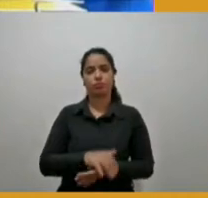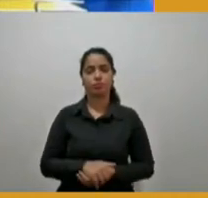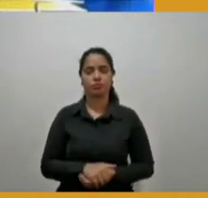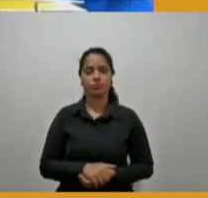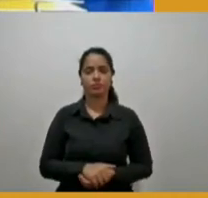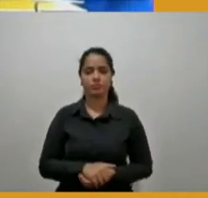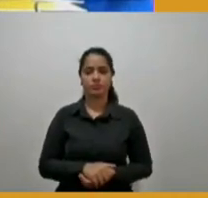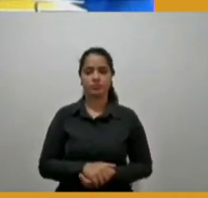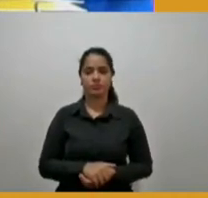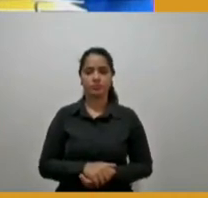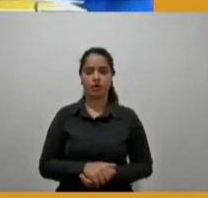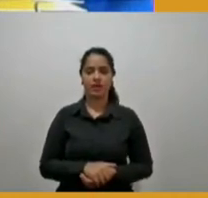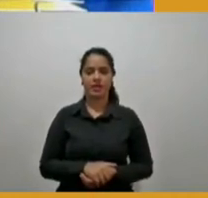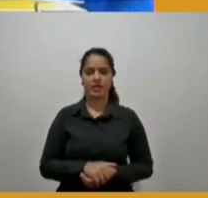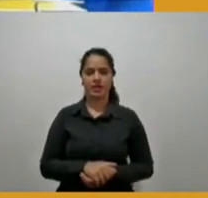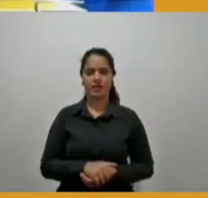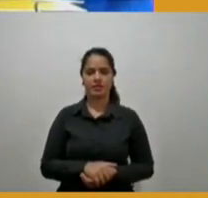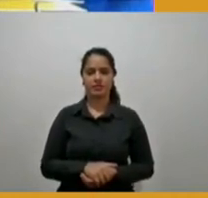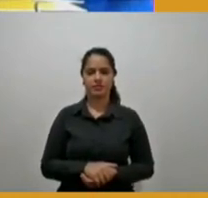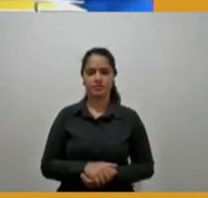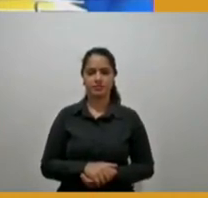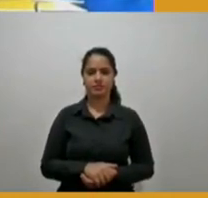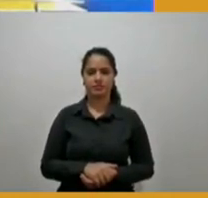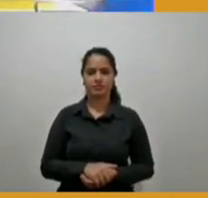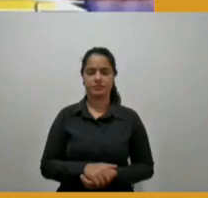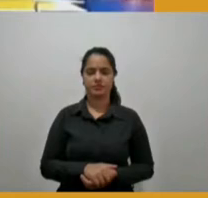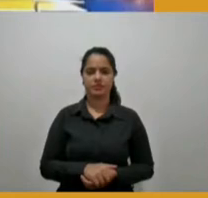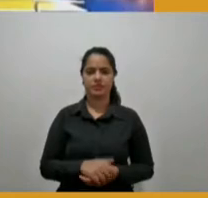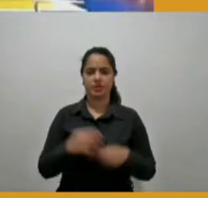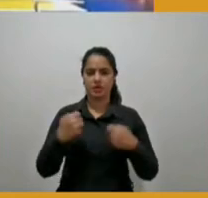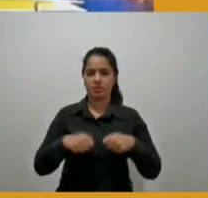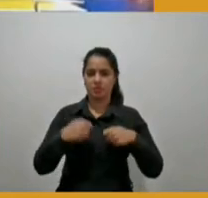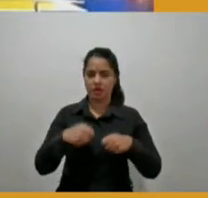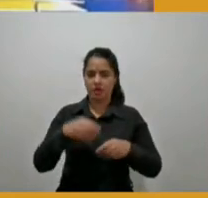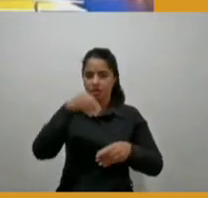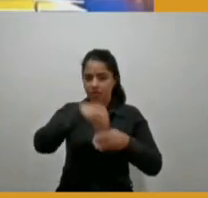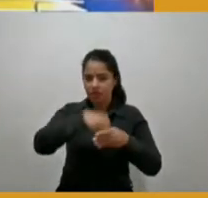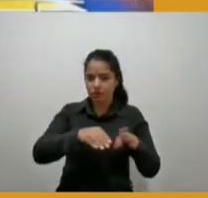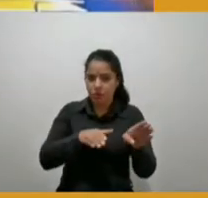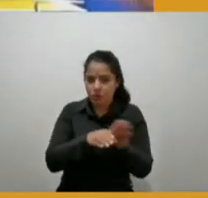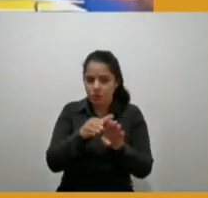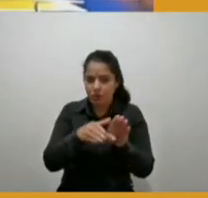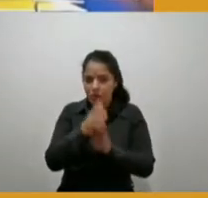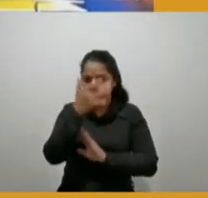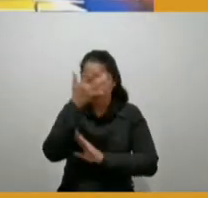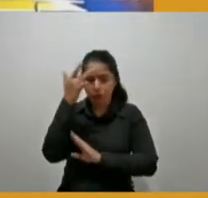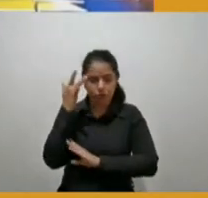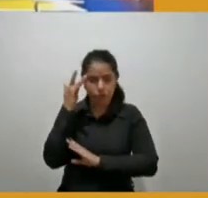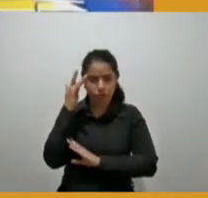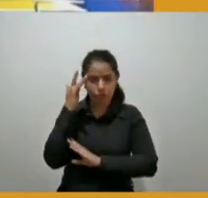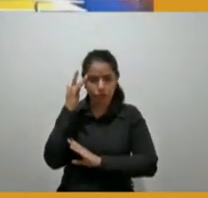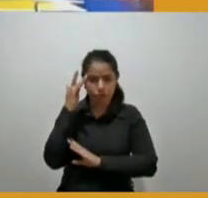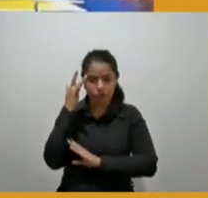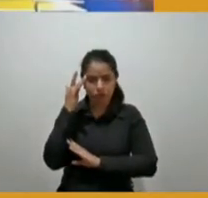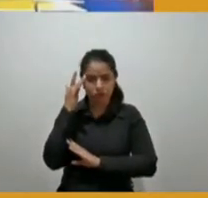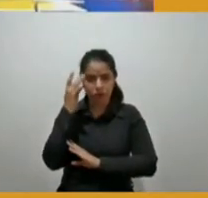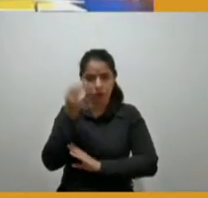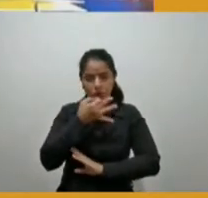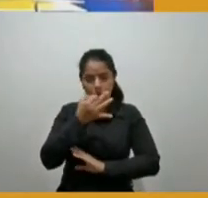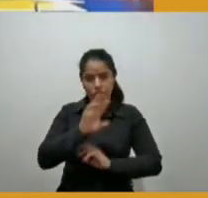esse assunto, nós precisamos ter dentro de conselhos gentes que possam ter visões distintas. Eu vou dar um exemplo